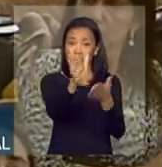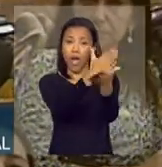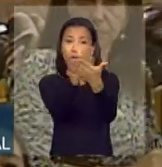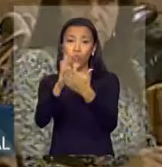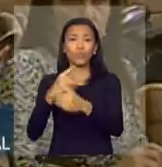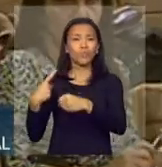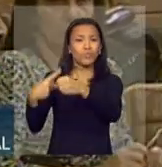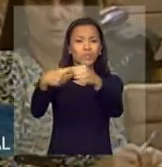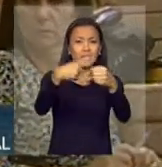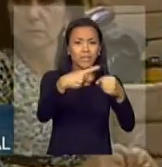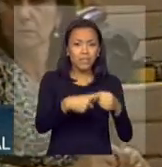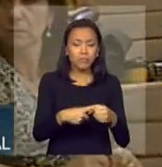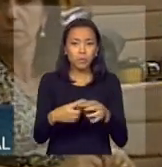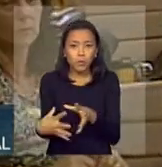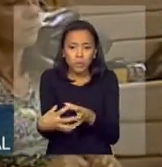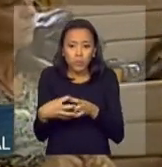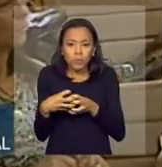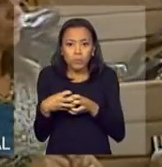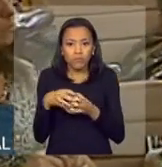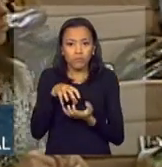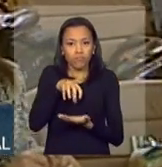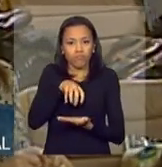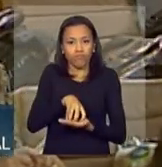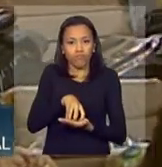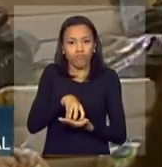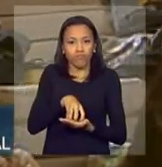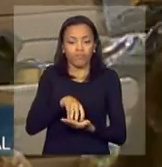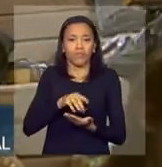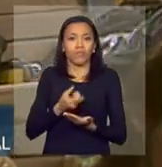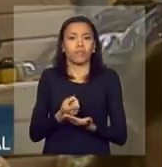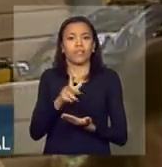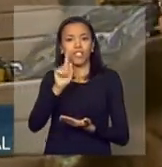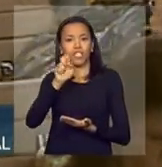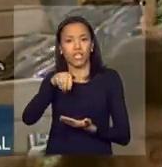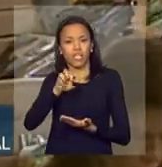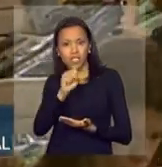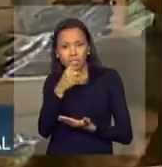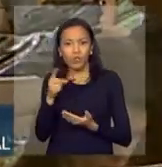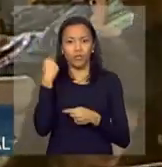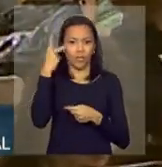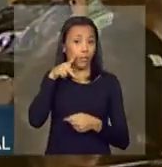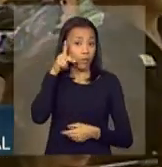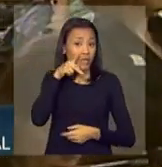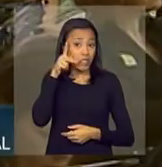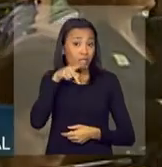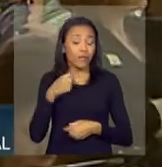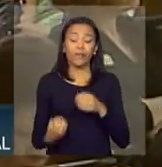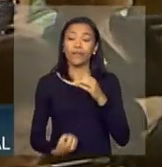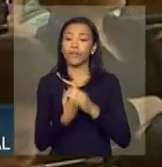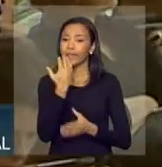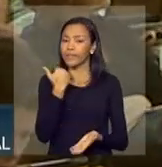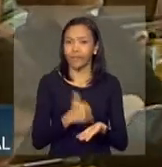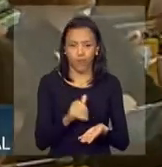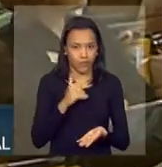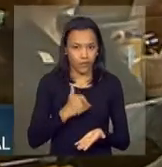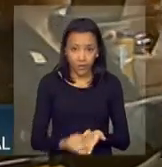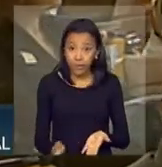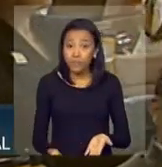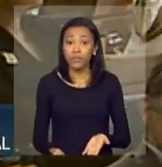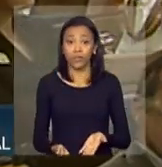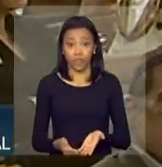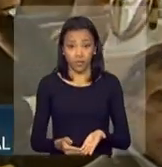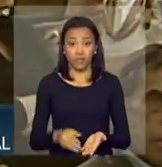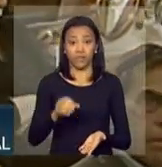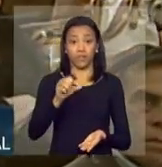estão setorializando o órgão de gestor da política, criando secretarias de